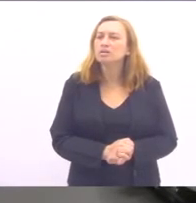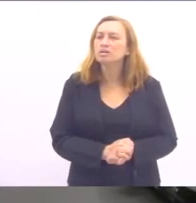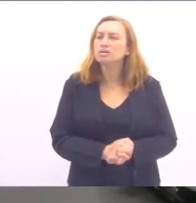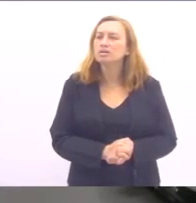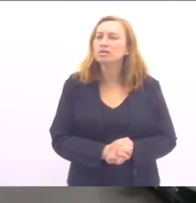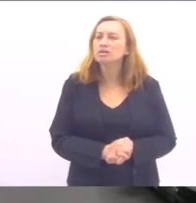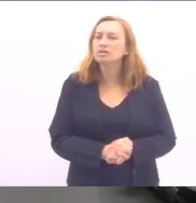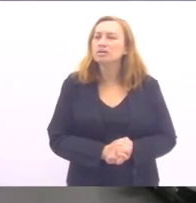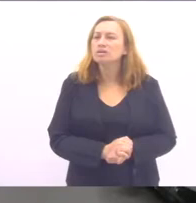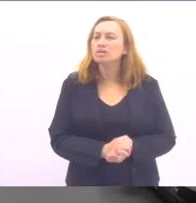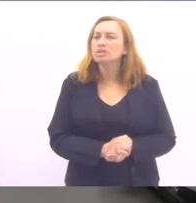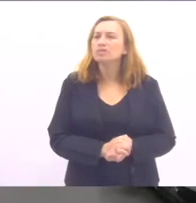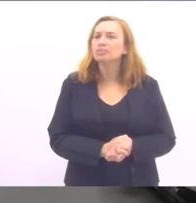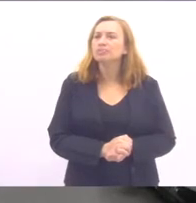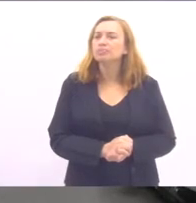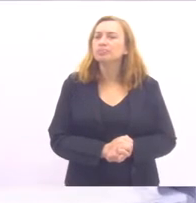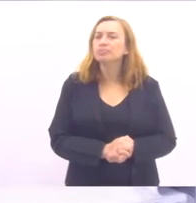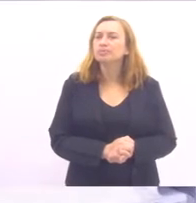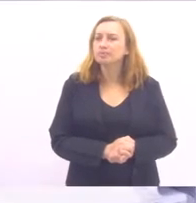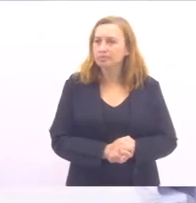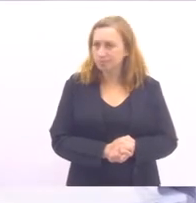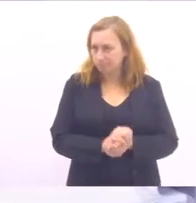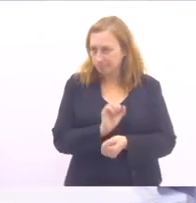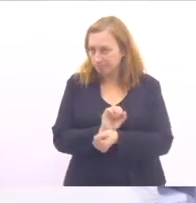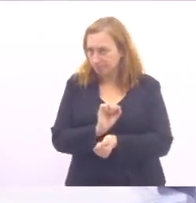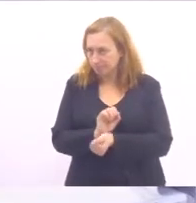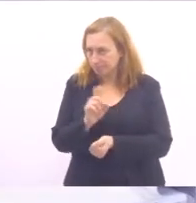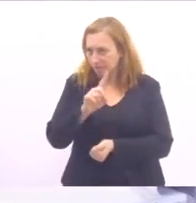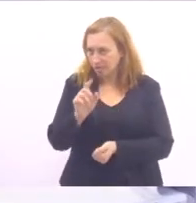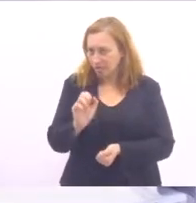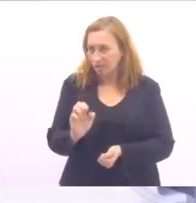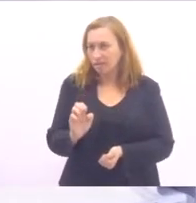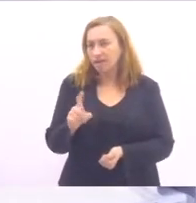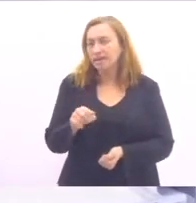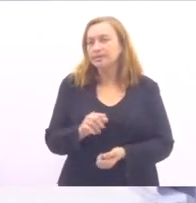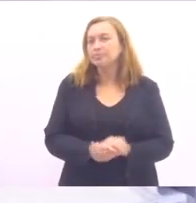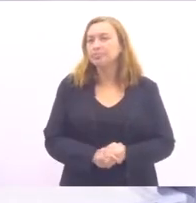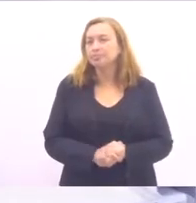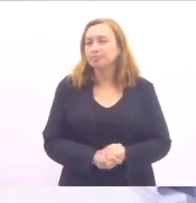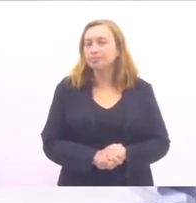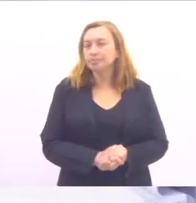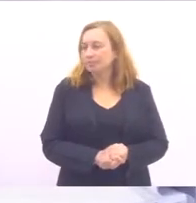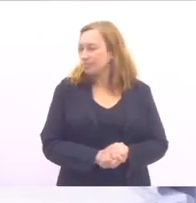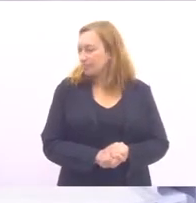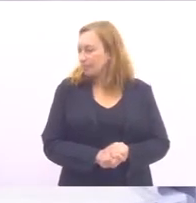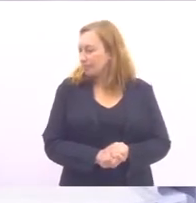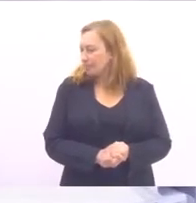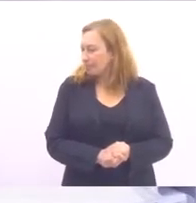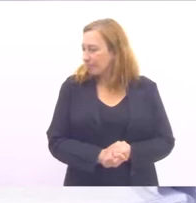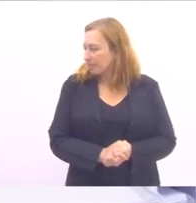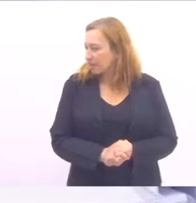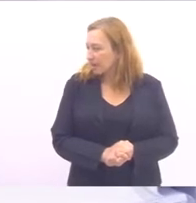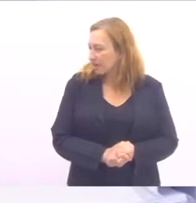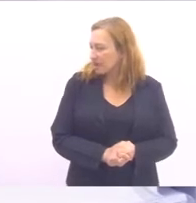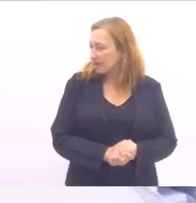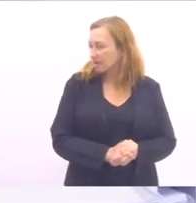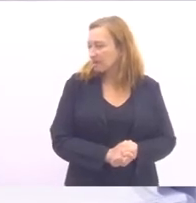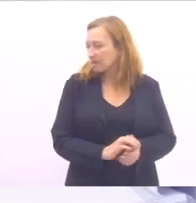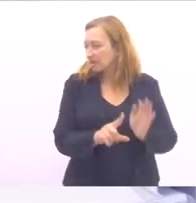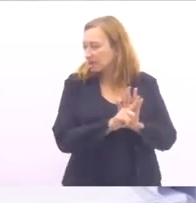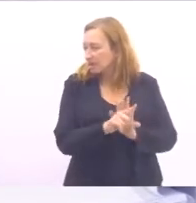a gente não discutiu, só um instante, Zé, a palavra é tua. A gente No cumprimento da